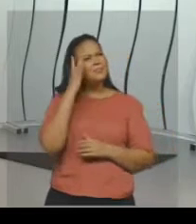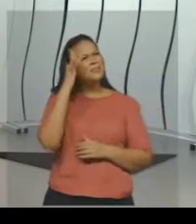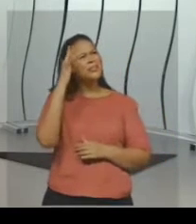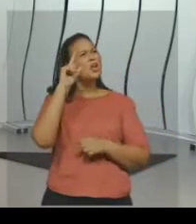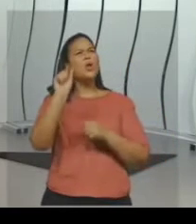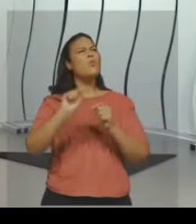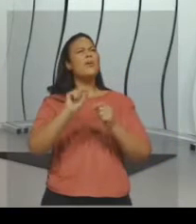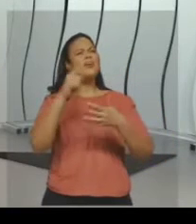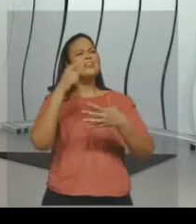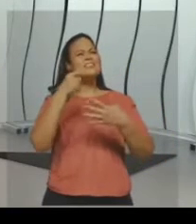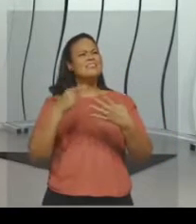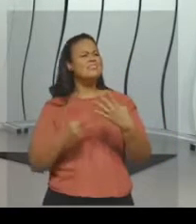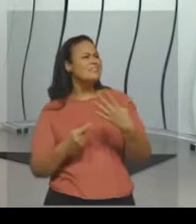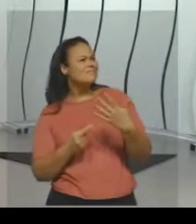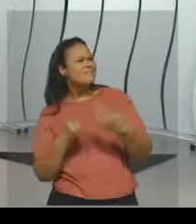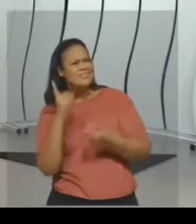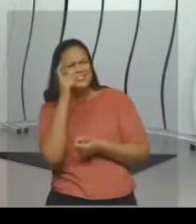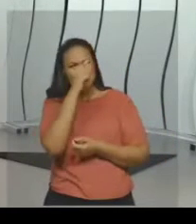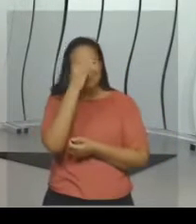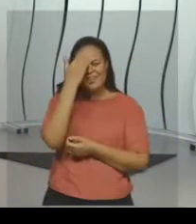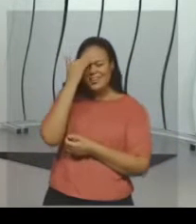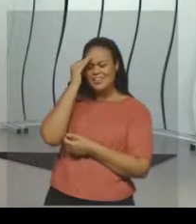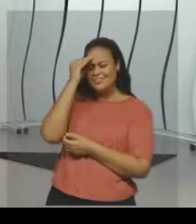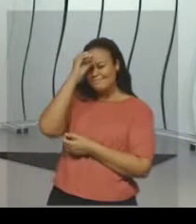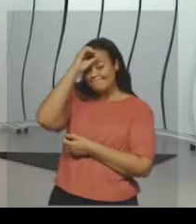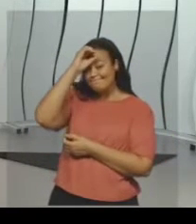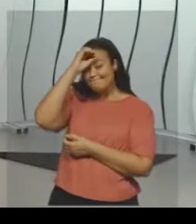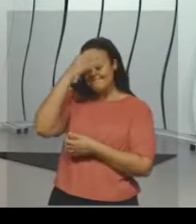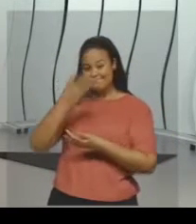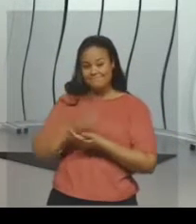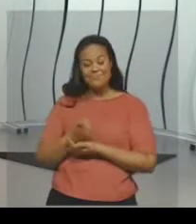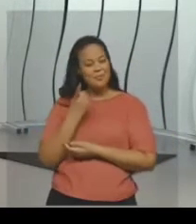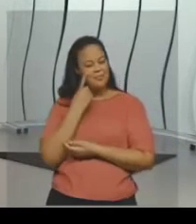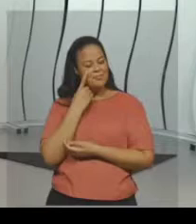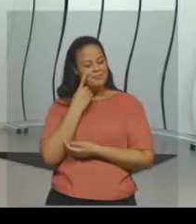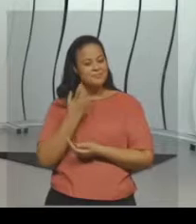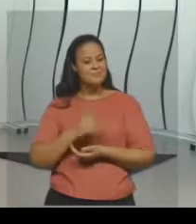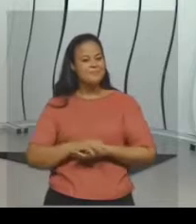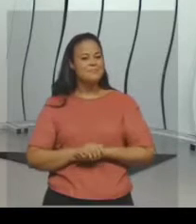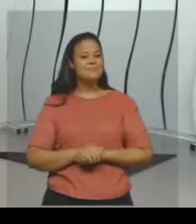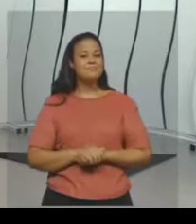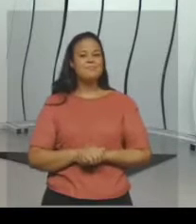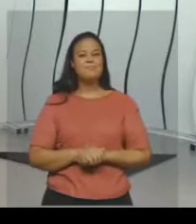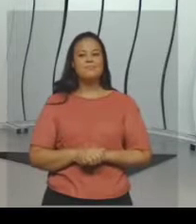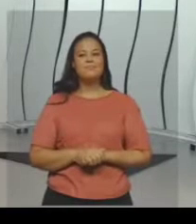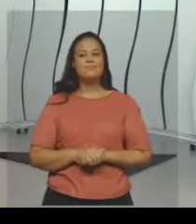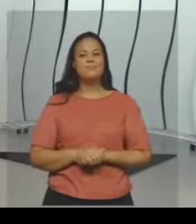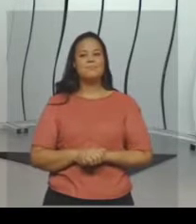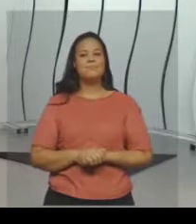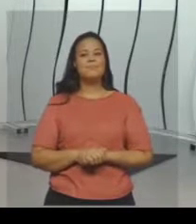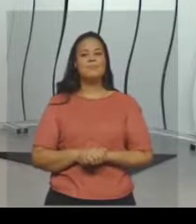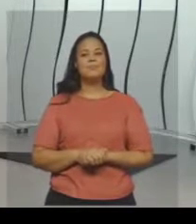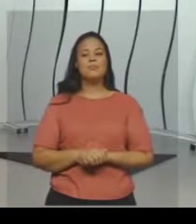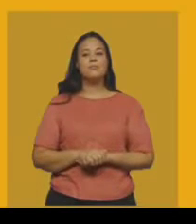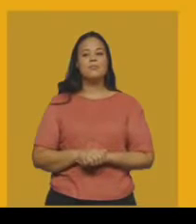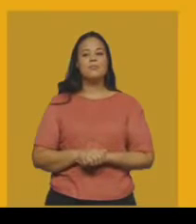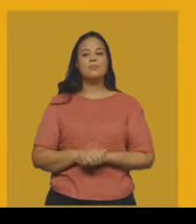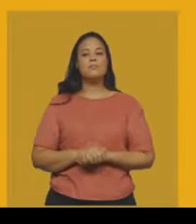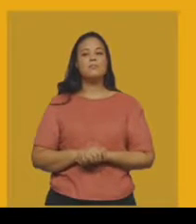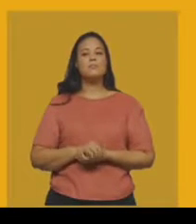imaginação, aí às vezes fica difícil de entender, né? Então vamos ver aqui, Essa parte aqui, é